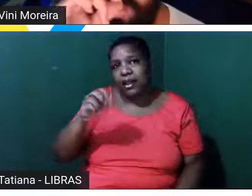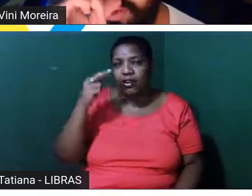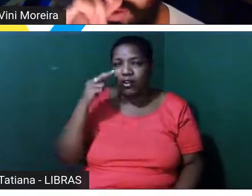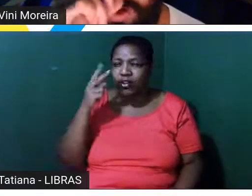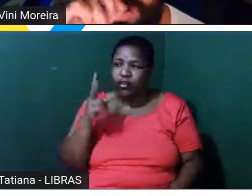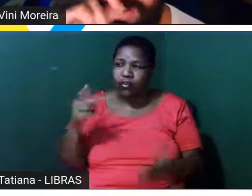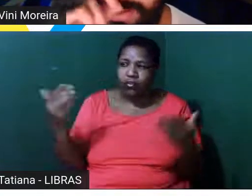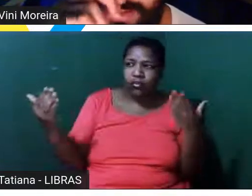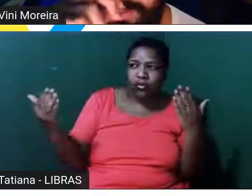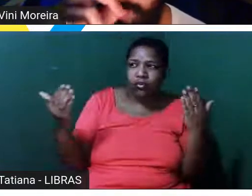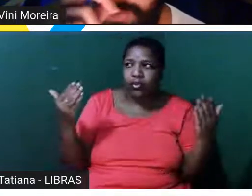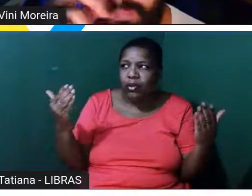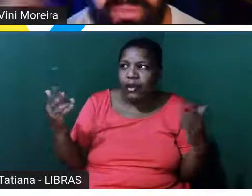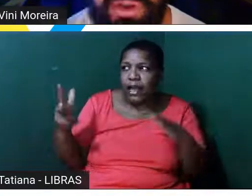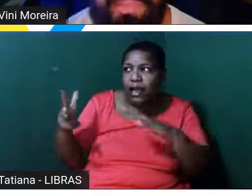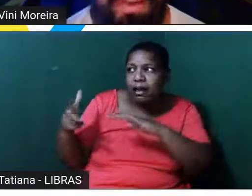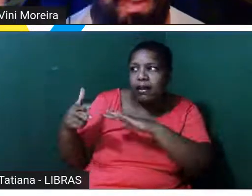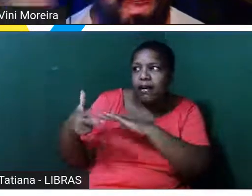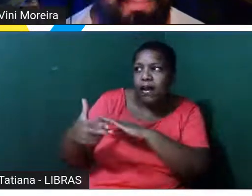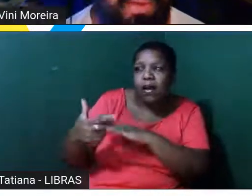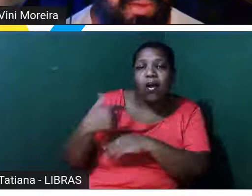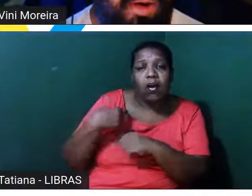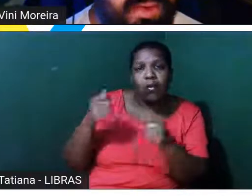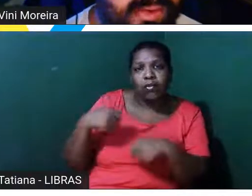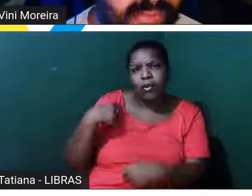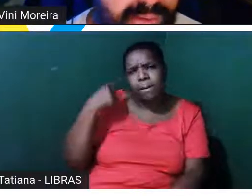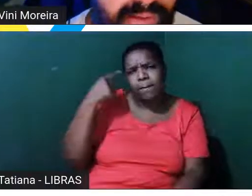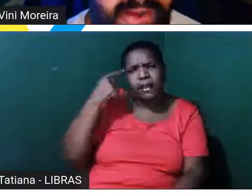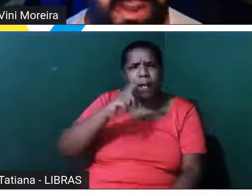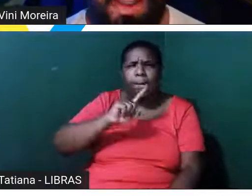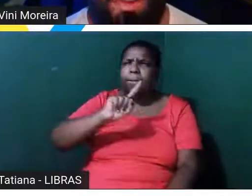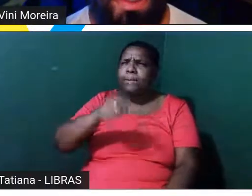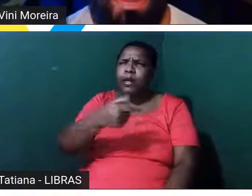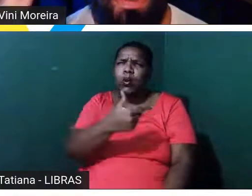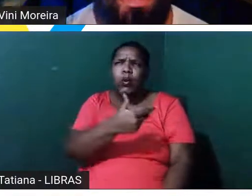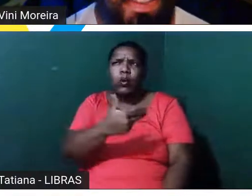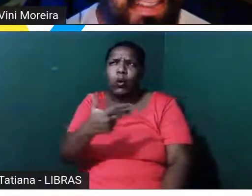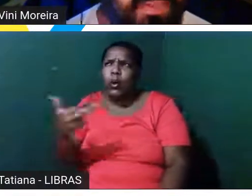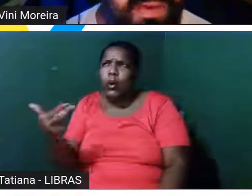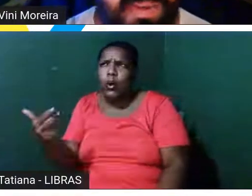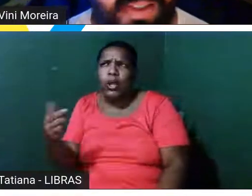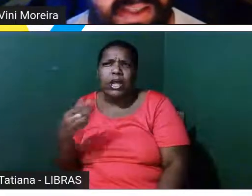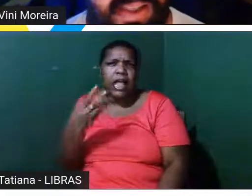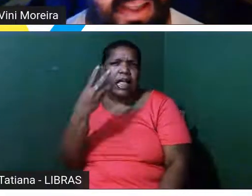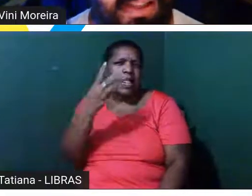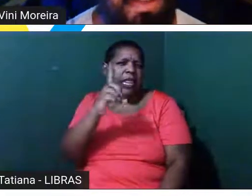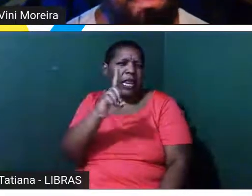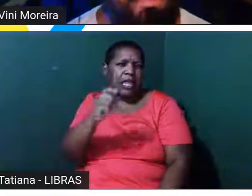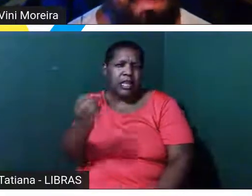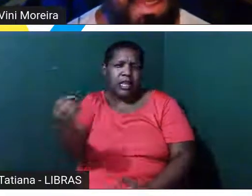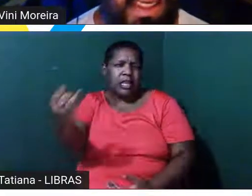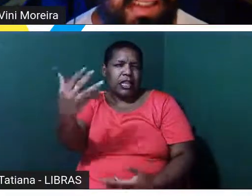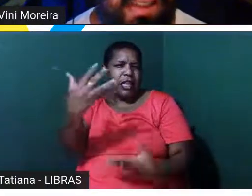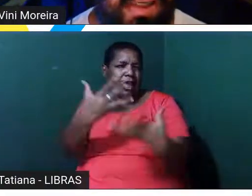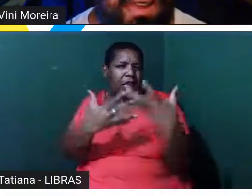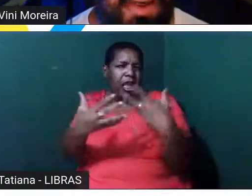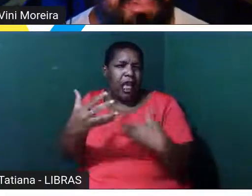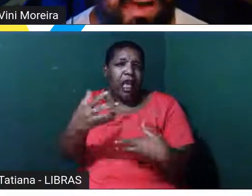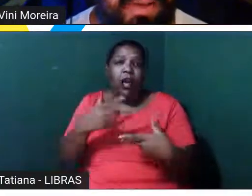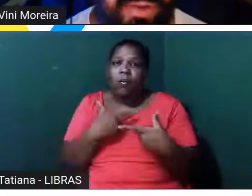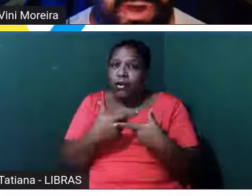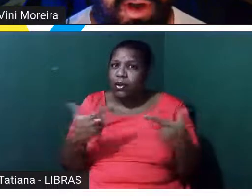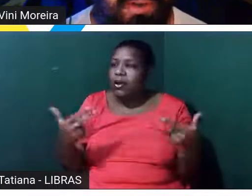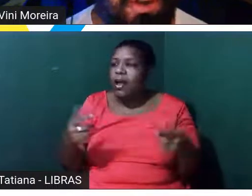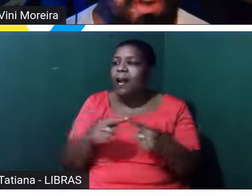Paralelos com a edição a pensar em mil coisas mil três desses para fazer dessa vinheta